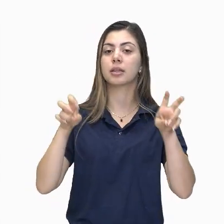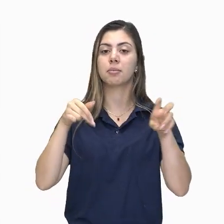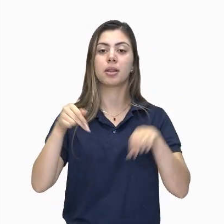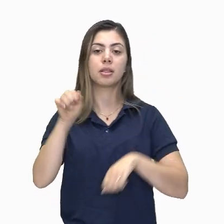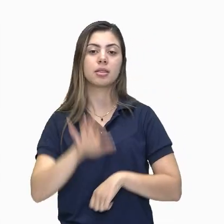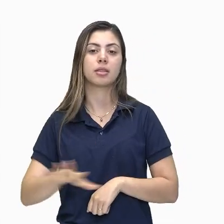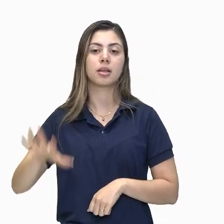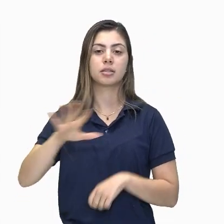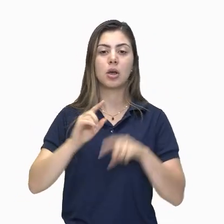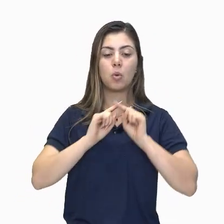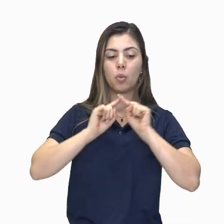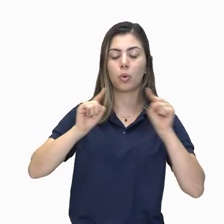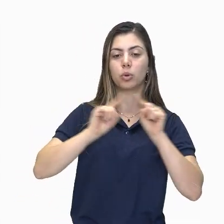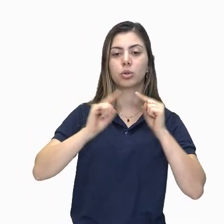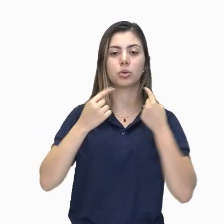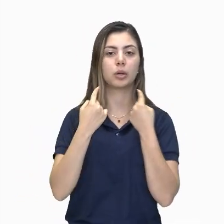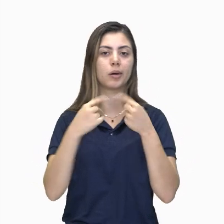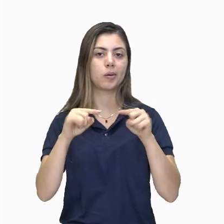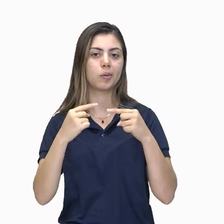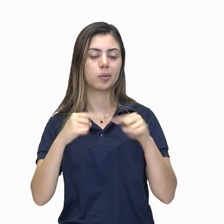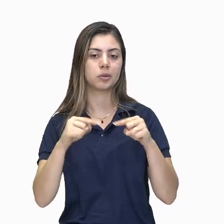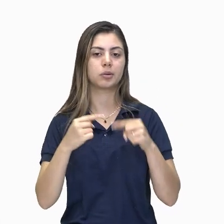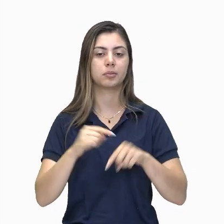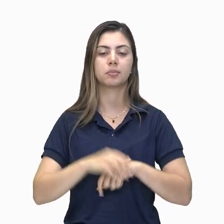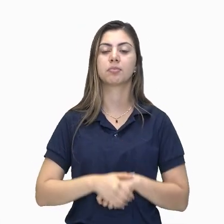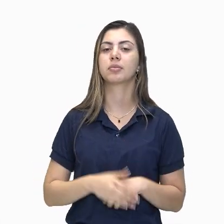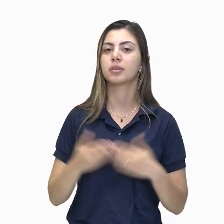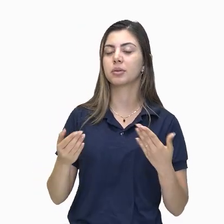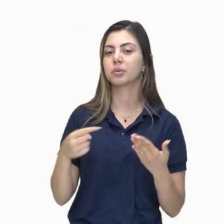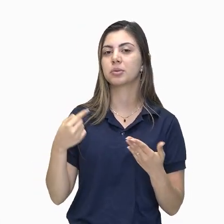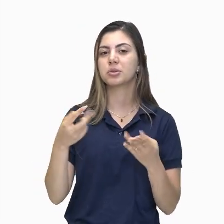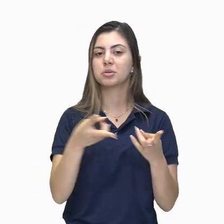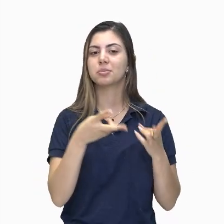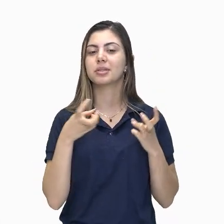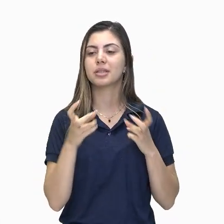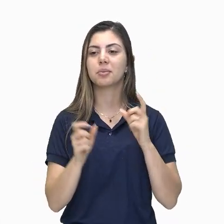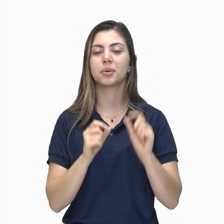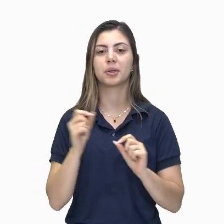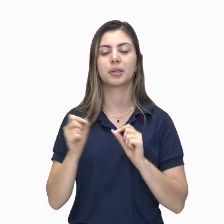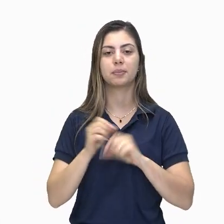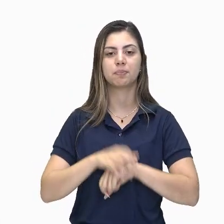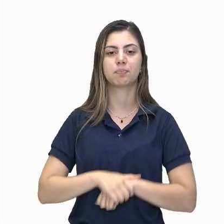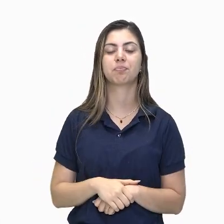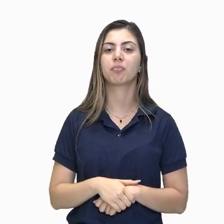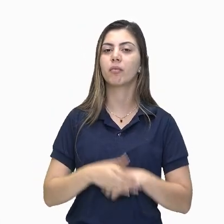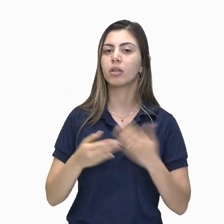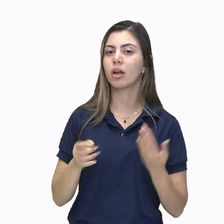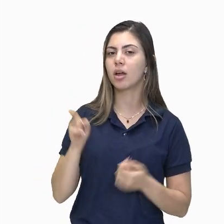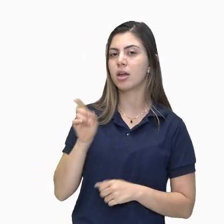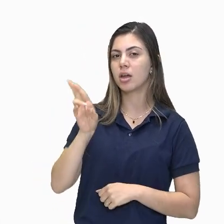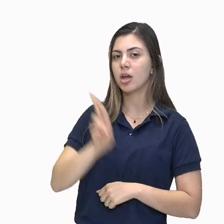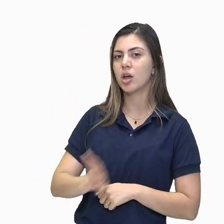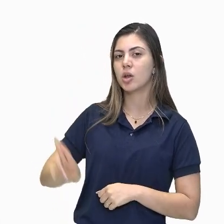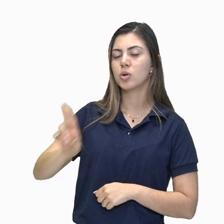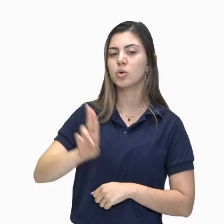crítica e irreverente. E a gente vê que ele não é hipócrita, né? Porque ele fala que ele está utilizando